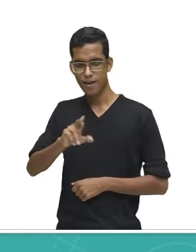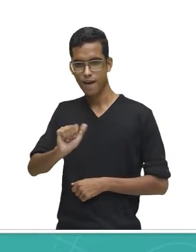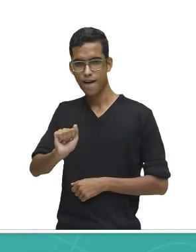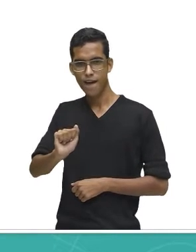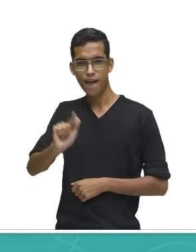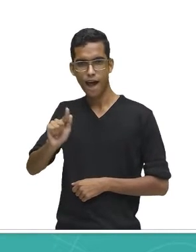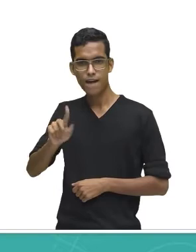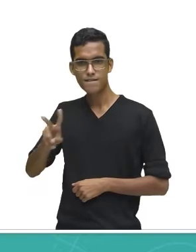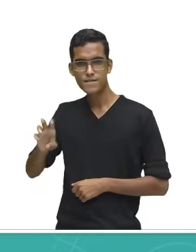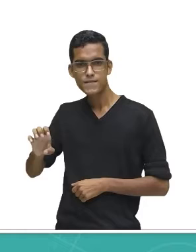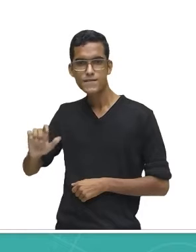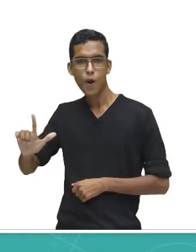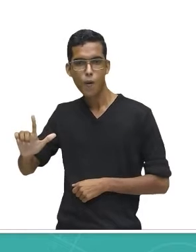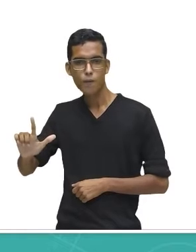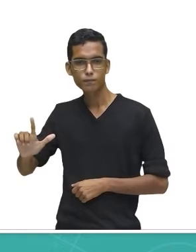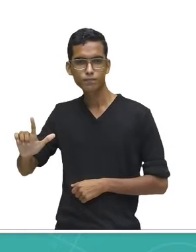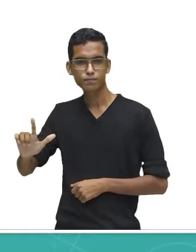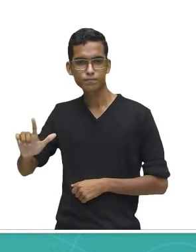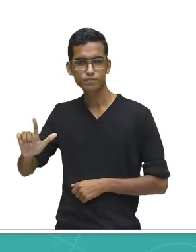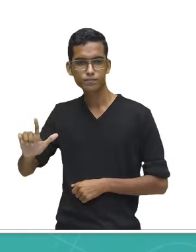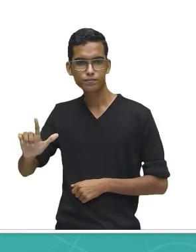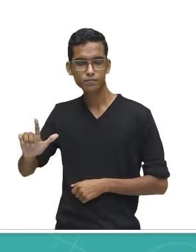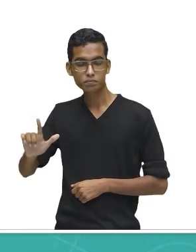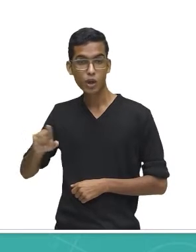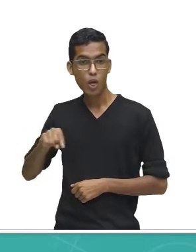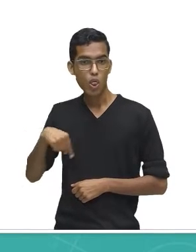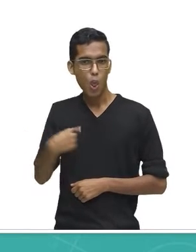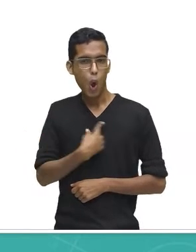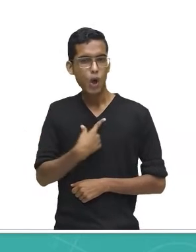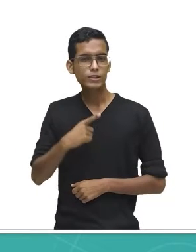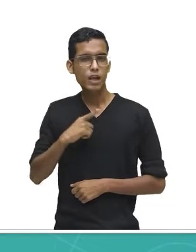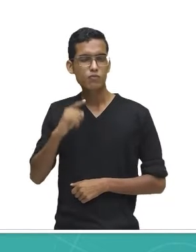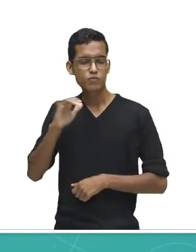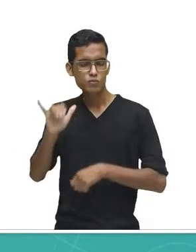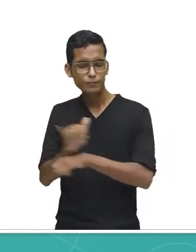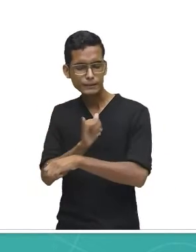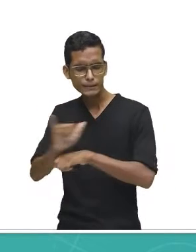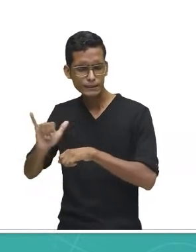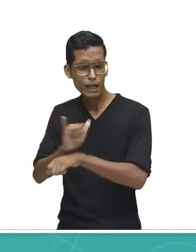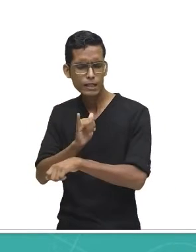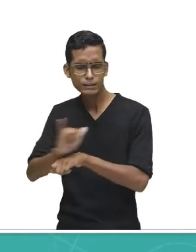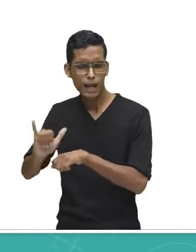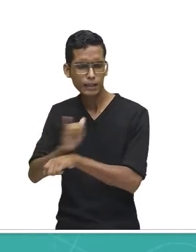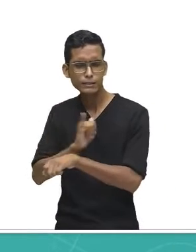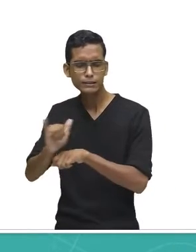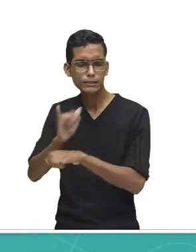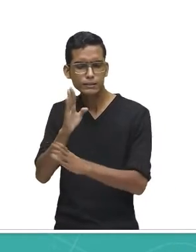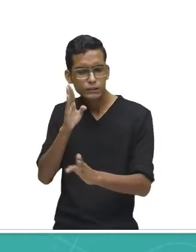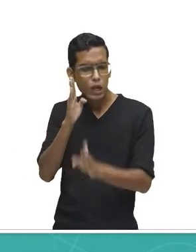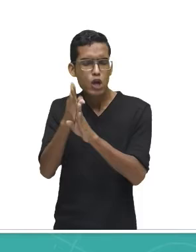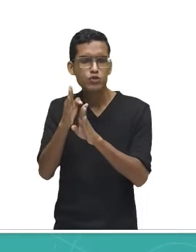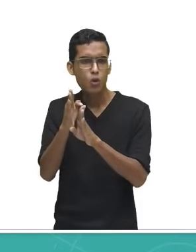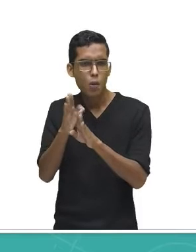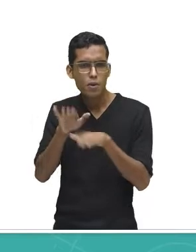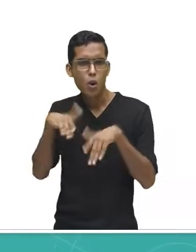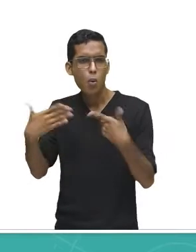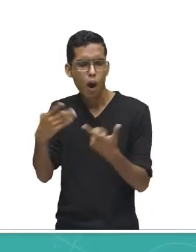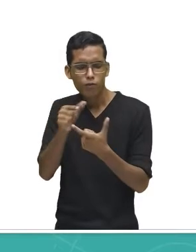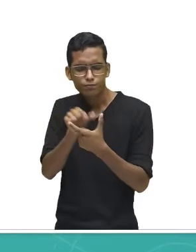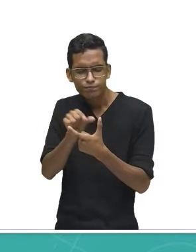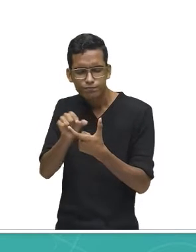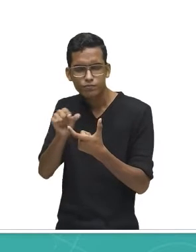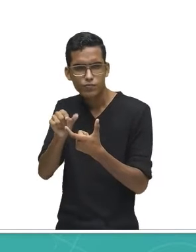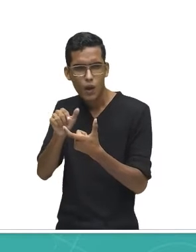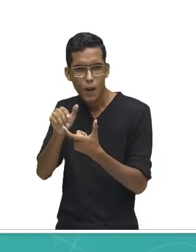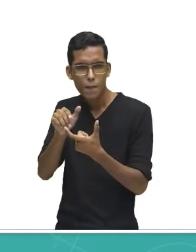um segredozinho de encontrar a sílaba tônica das palavras, uma forma bem prática,